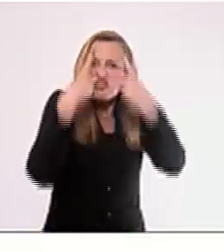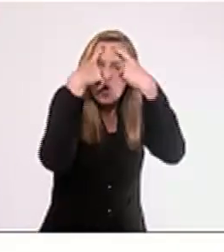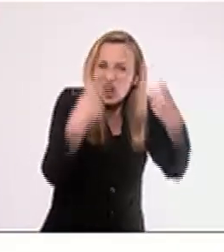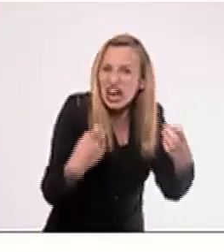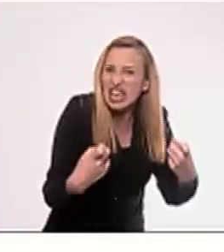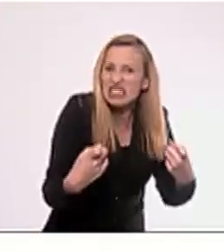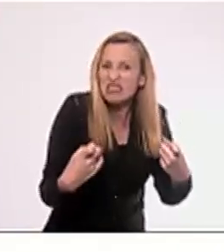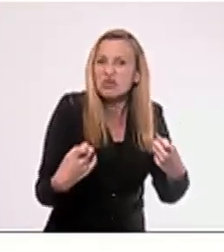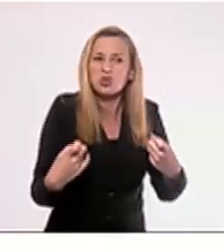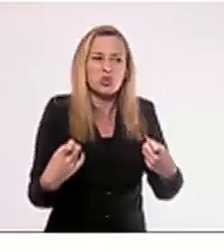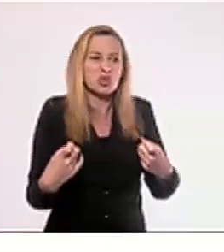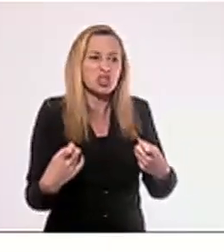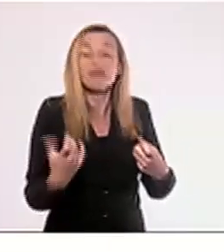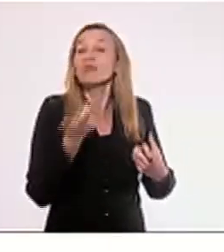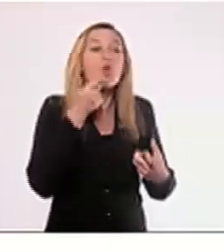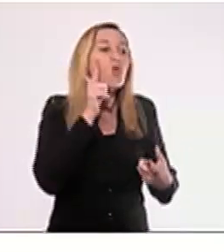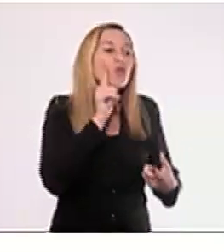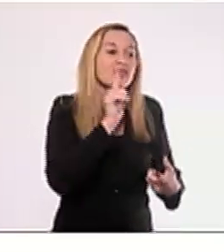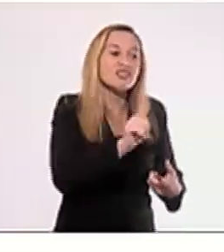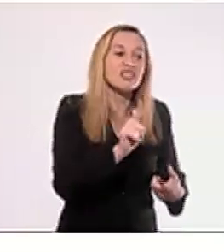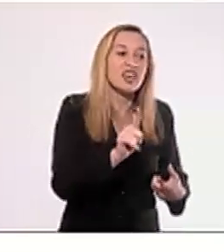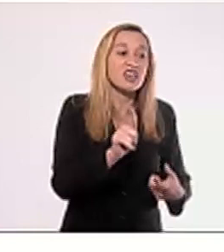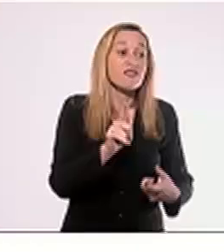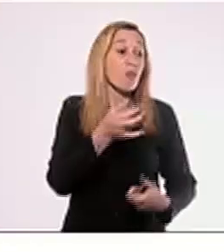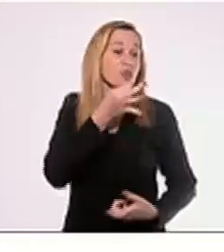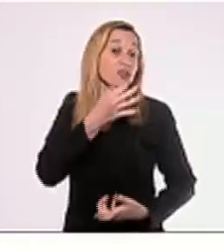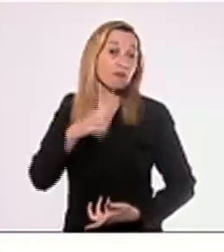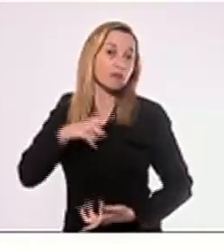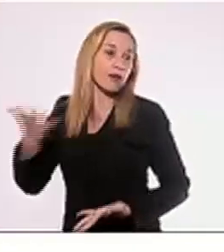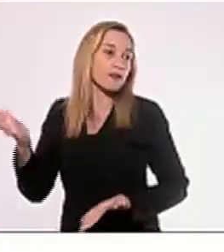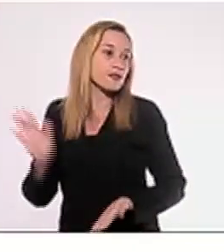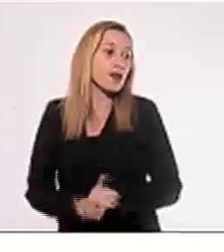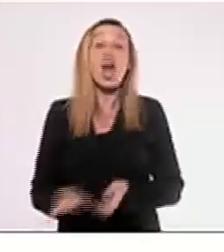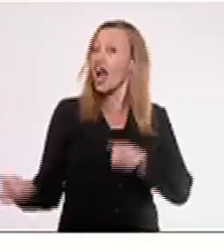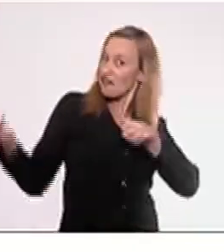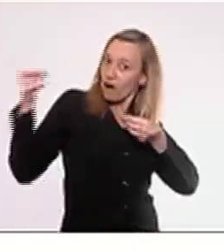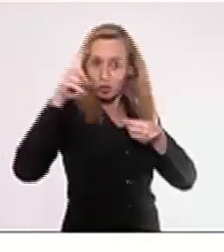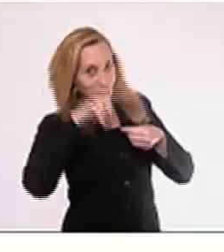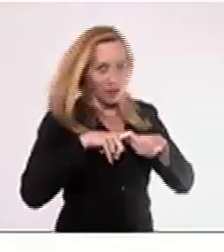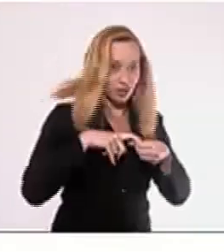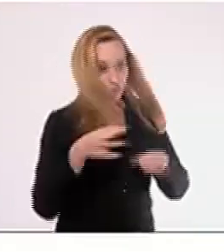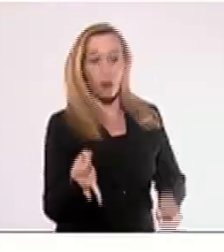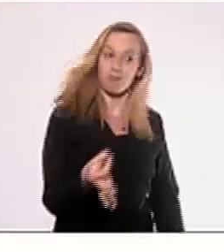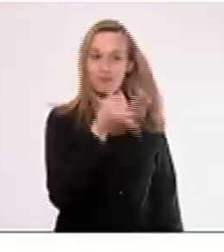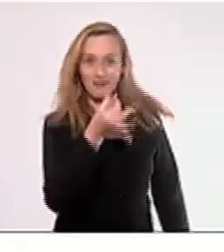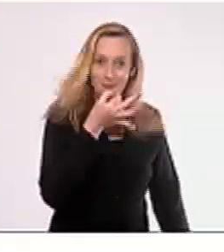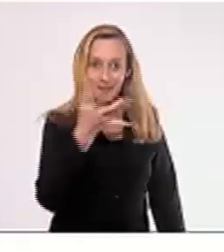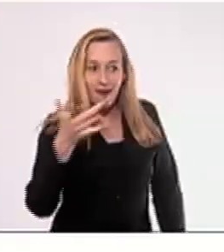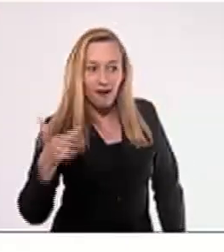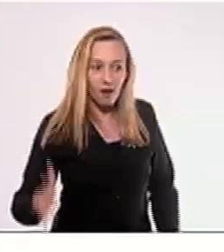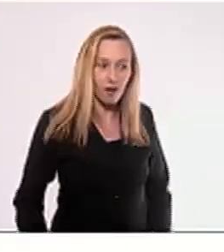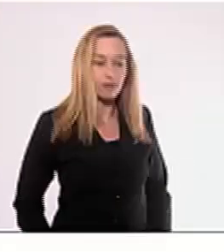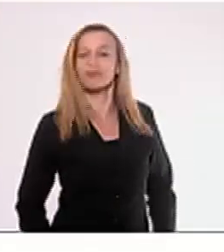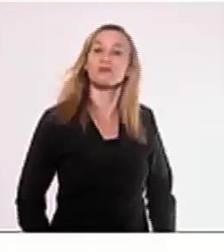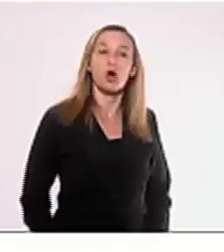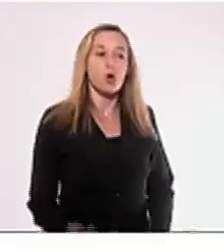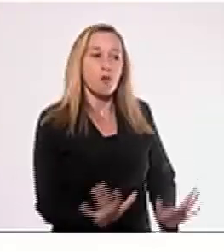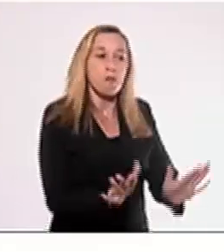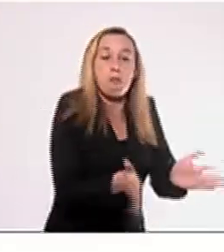e agressivo que não consegue trazer argumentos. E aí, voltando para os argumentos do quão